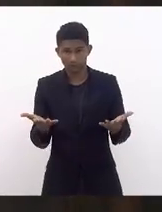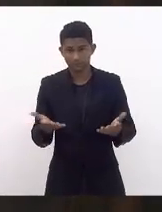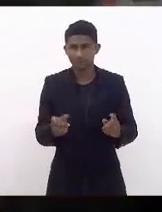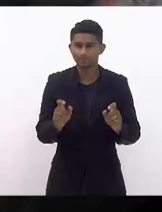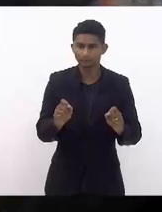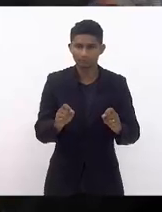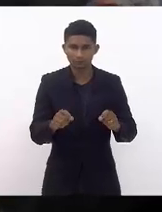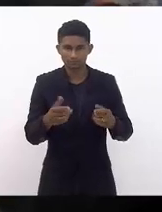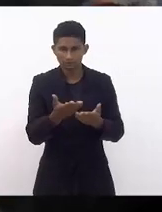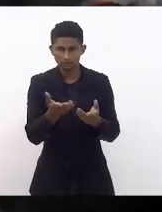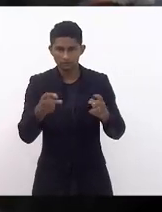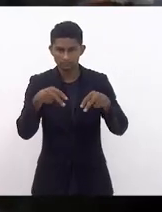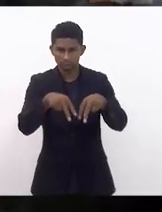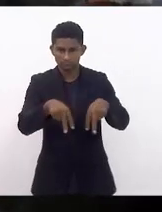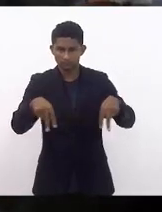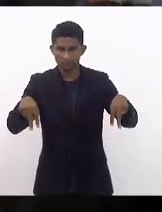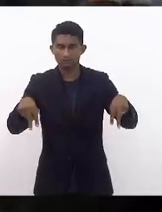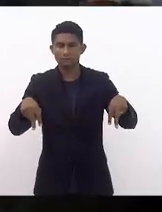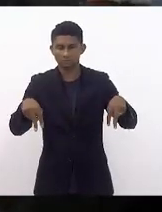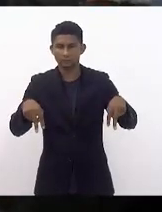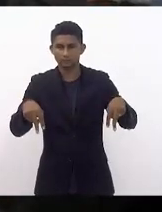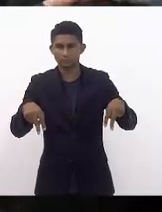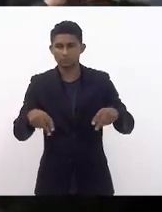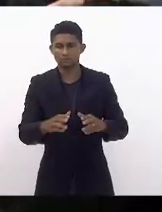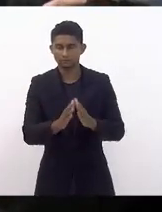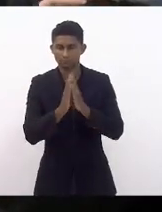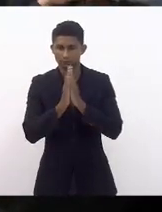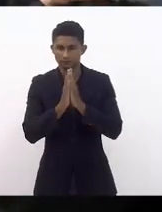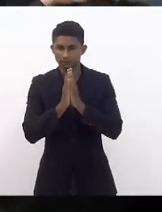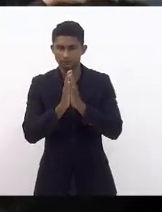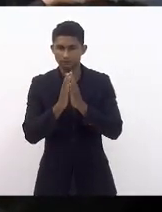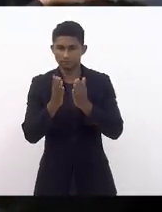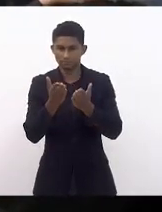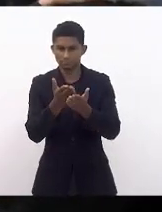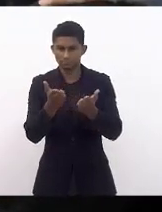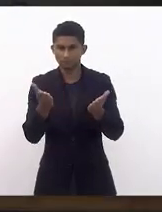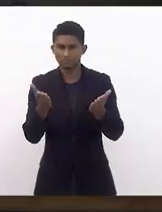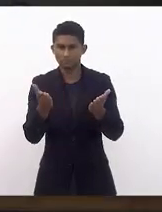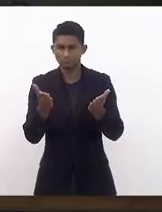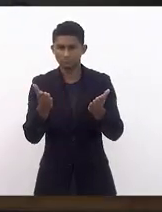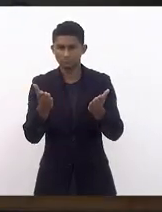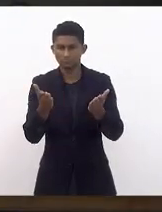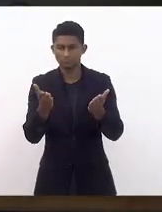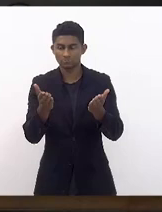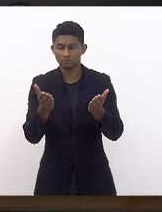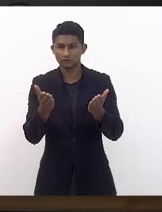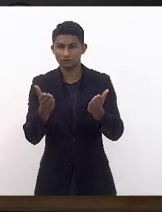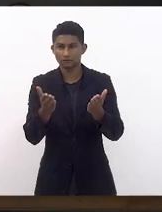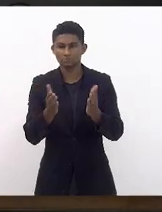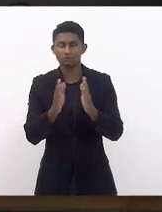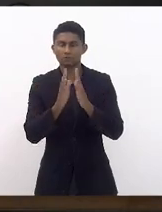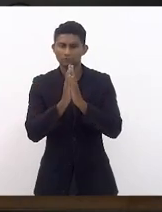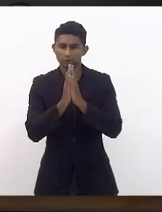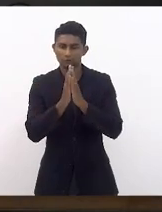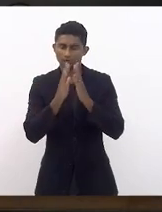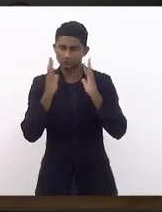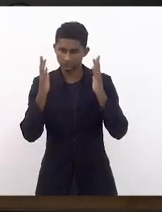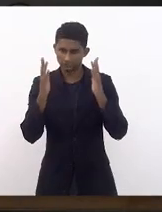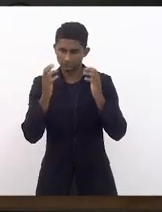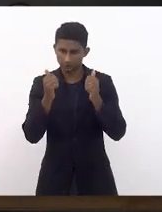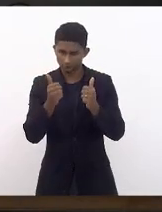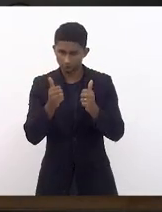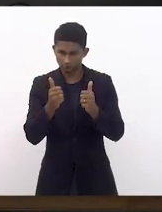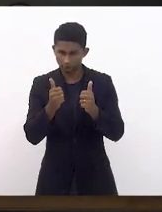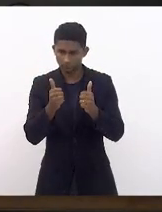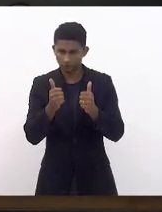Ainda de pé, todos vocês recebessem com uma linda salva de palmas